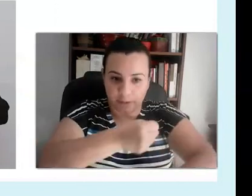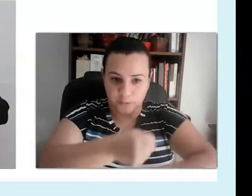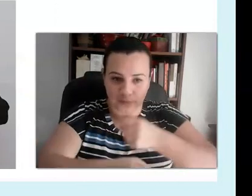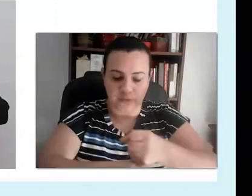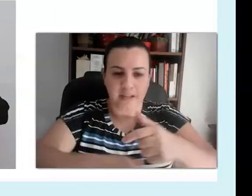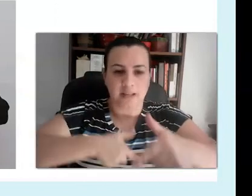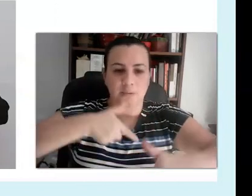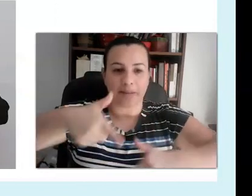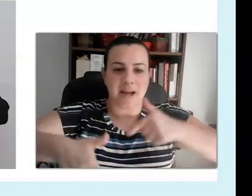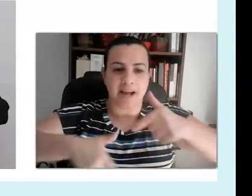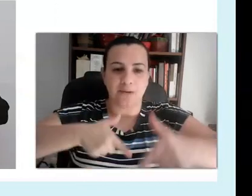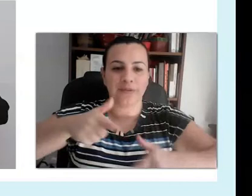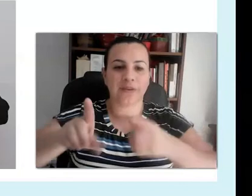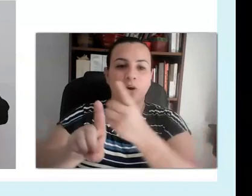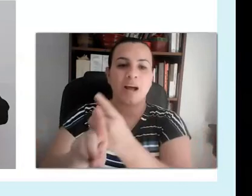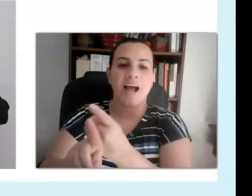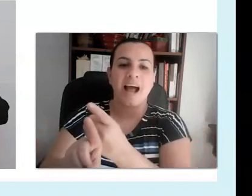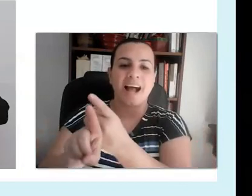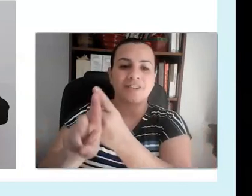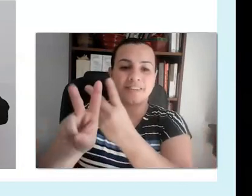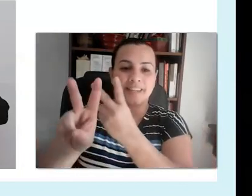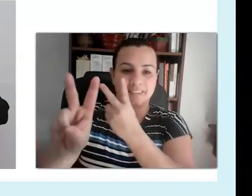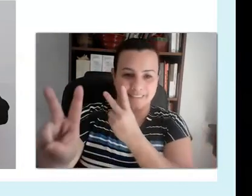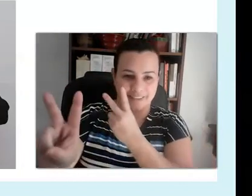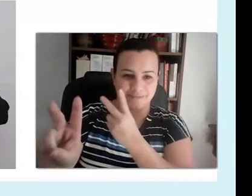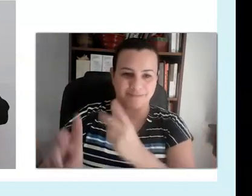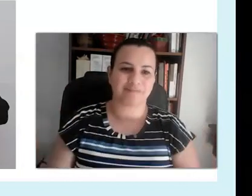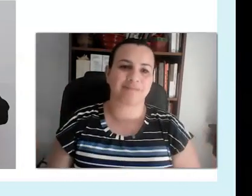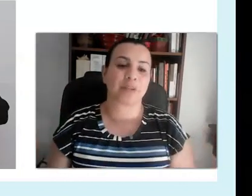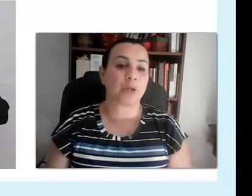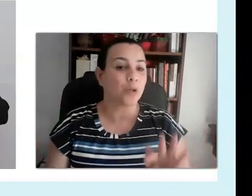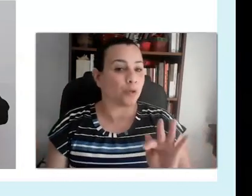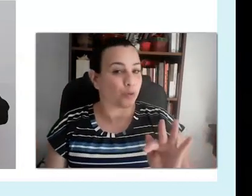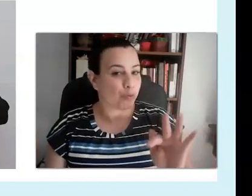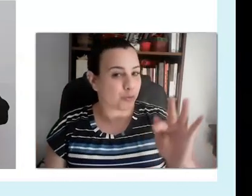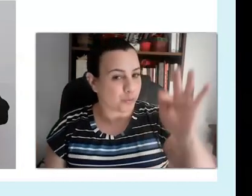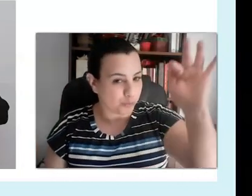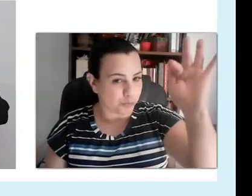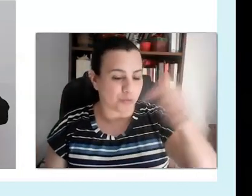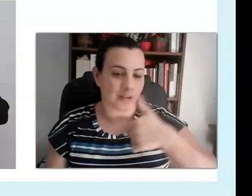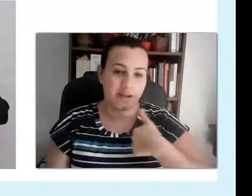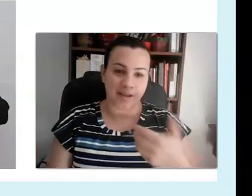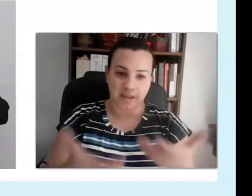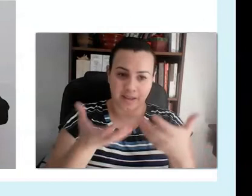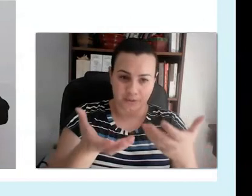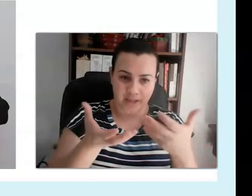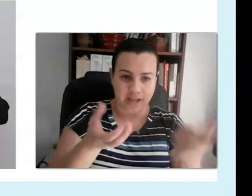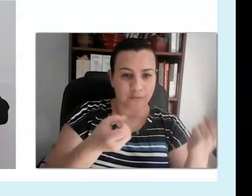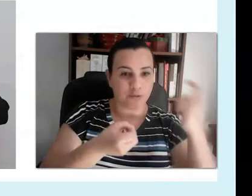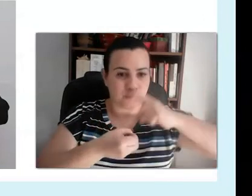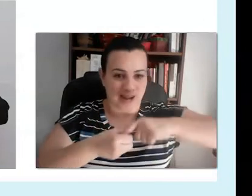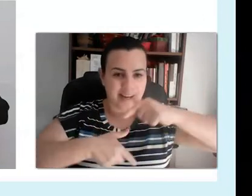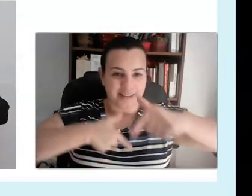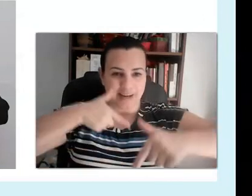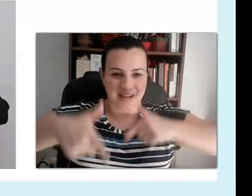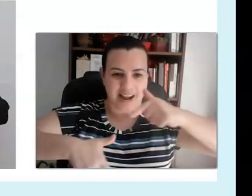Esse ano, eu trabalho à distância. No futuro, eu